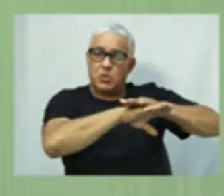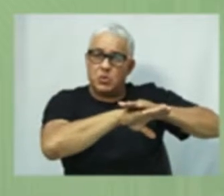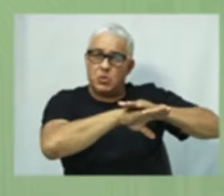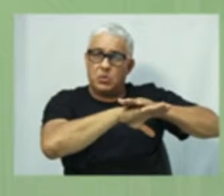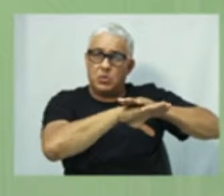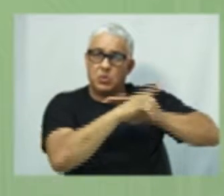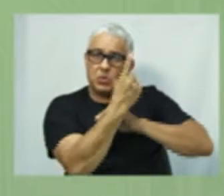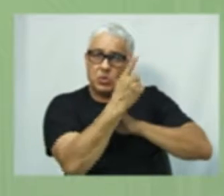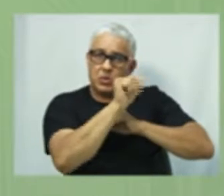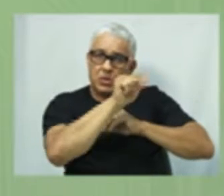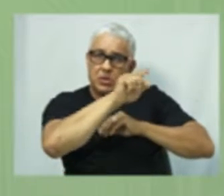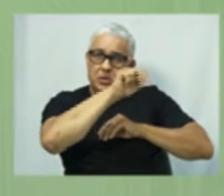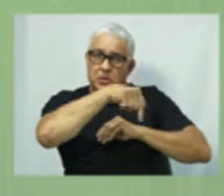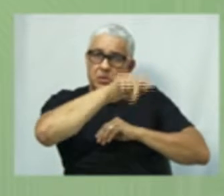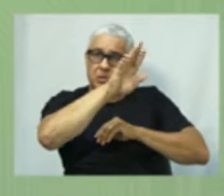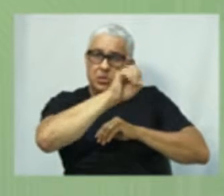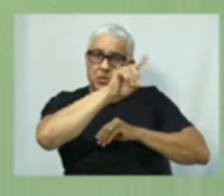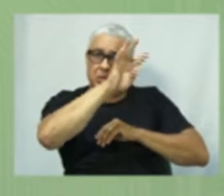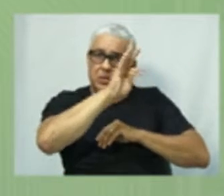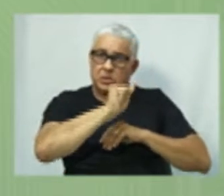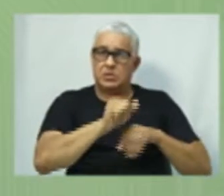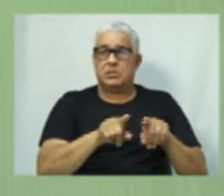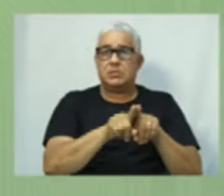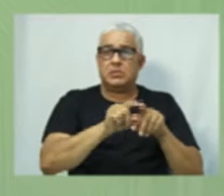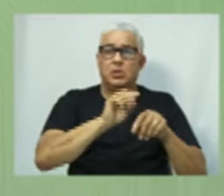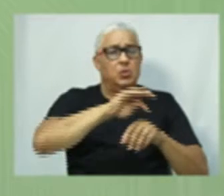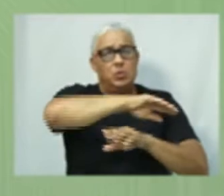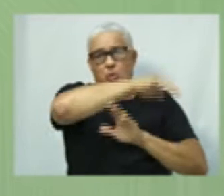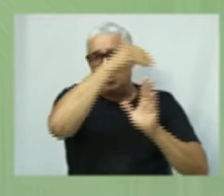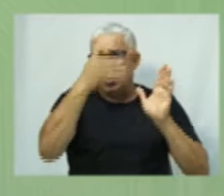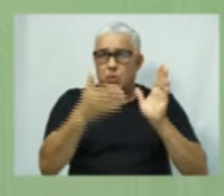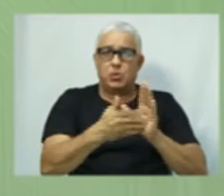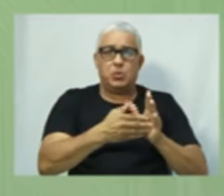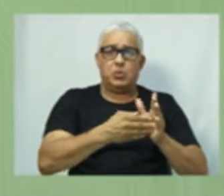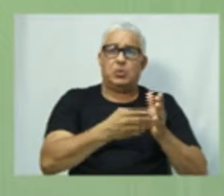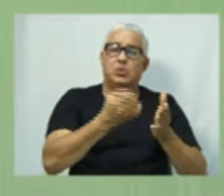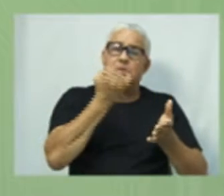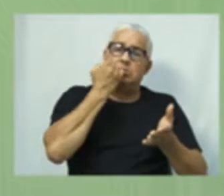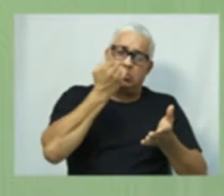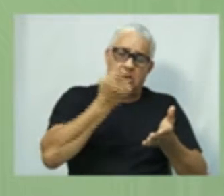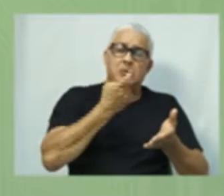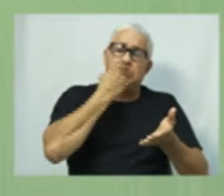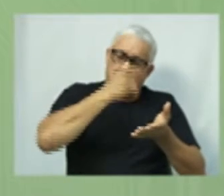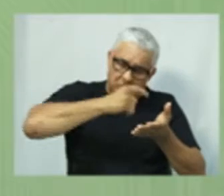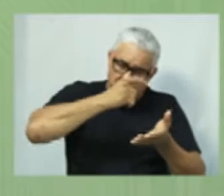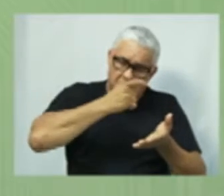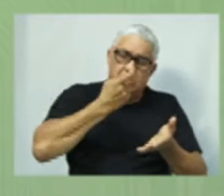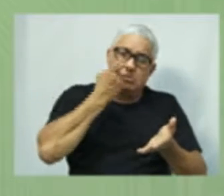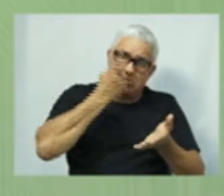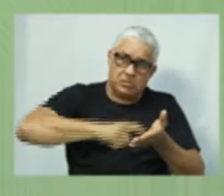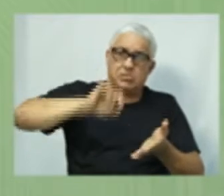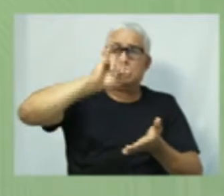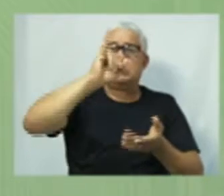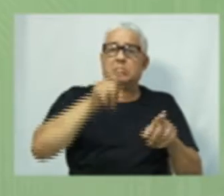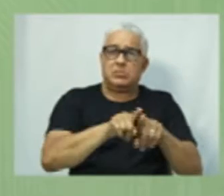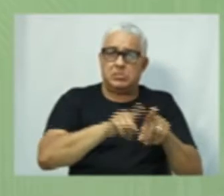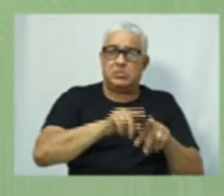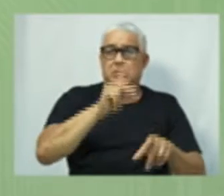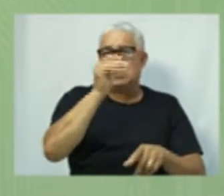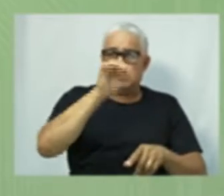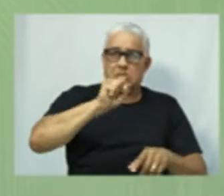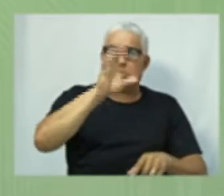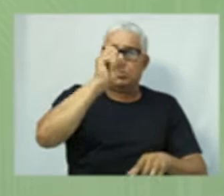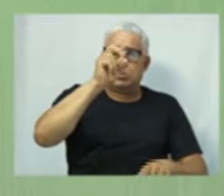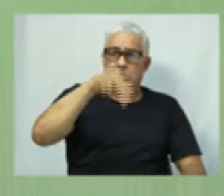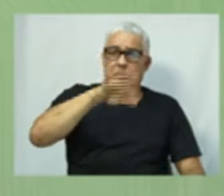única alíquota. Era uma alíquota que embutia tudo. Imposto de renda, contribuição social, PIS, COFINS, era